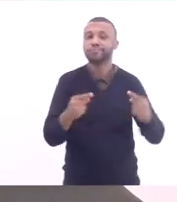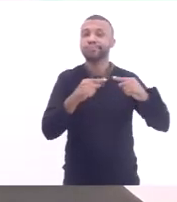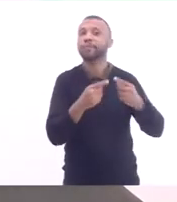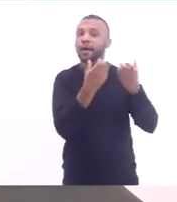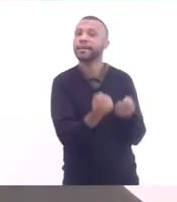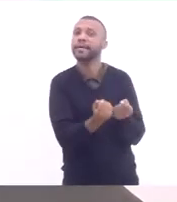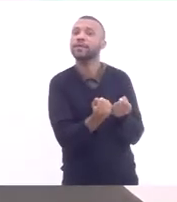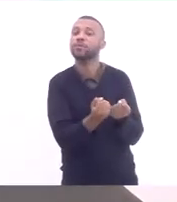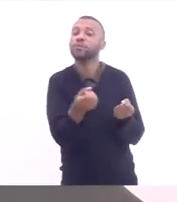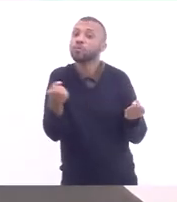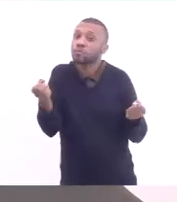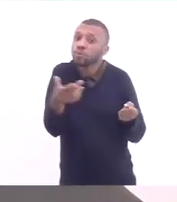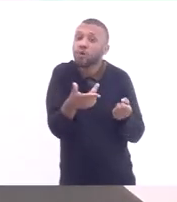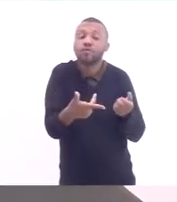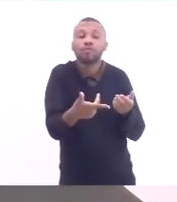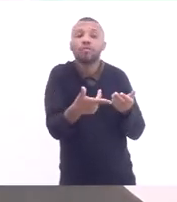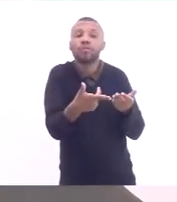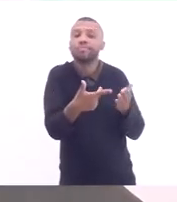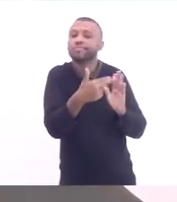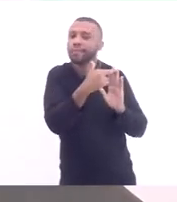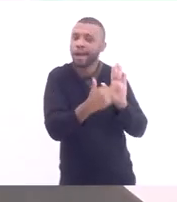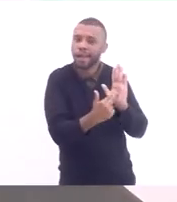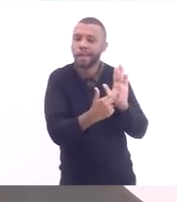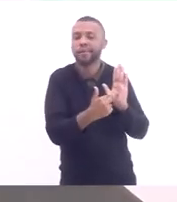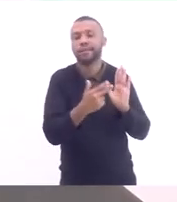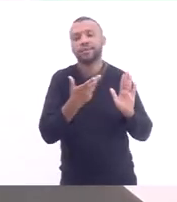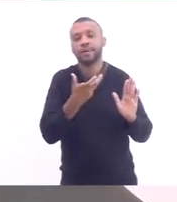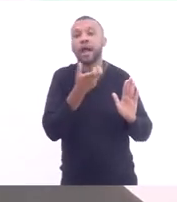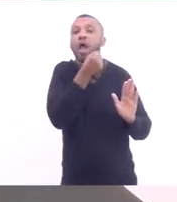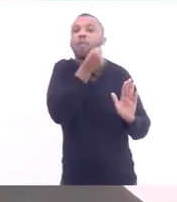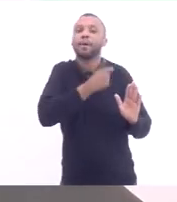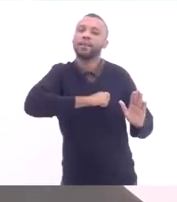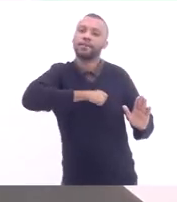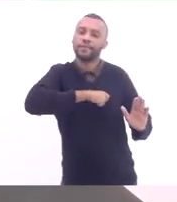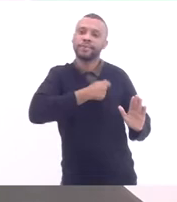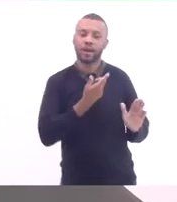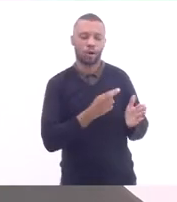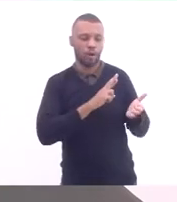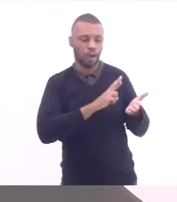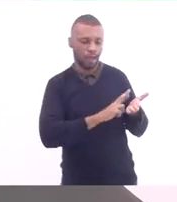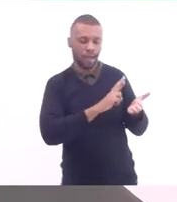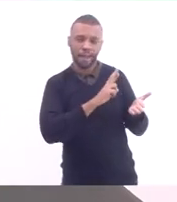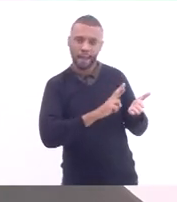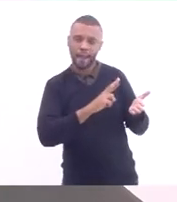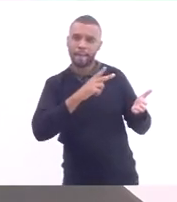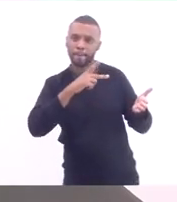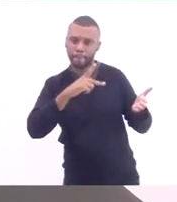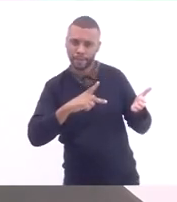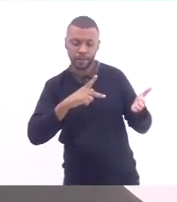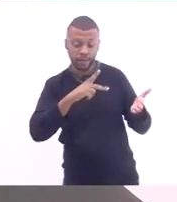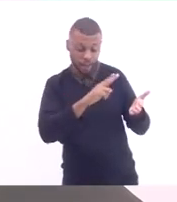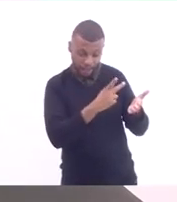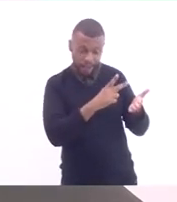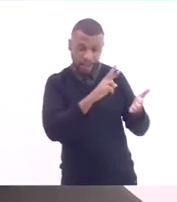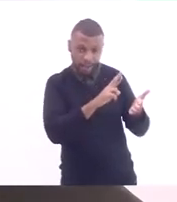no novo regime de recuperação fiscal. Obrigada. Então, esse é um fato